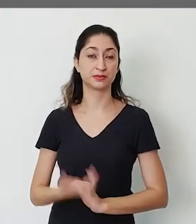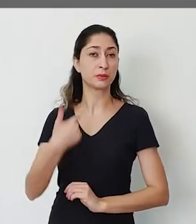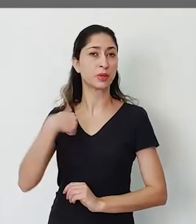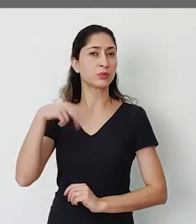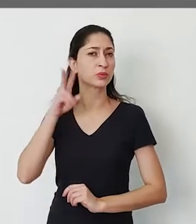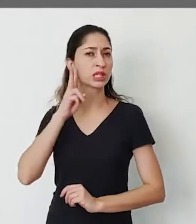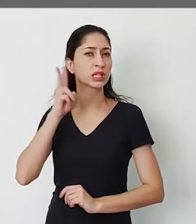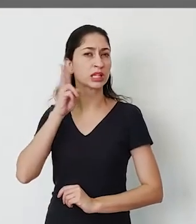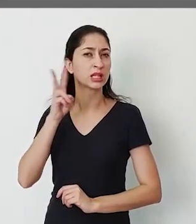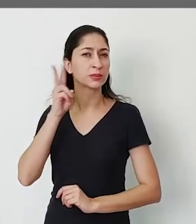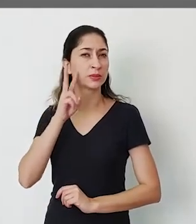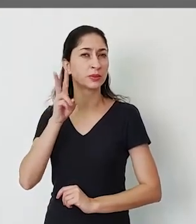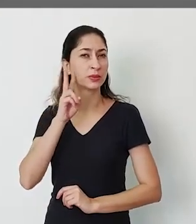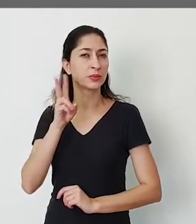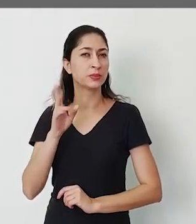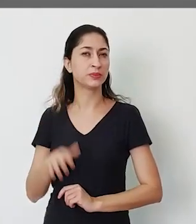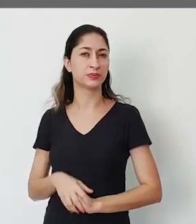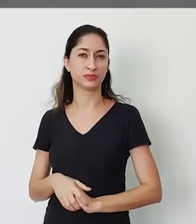oeste da capital,